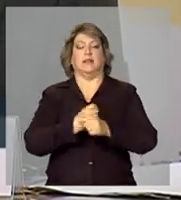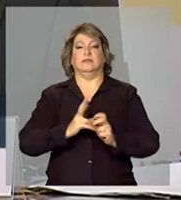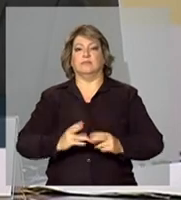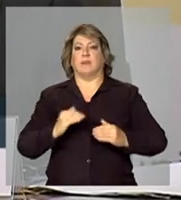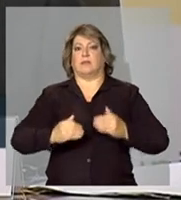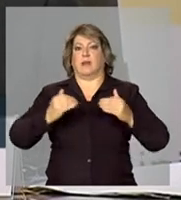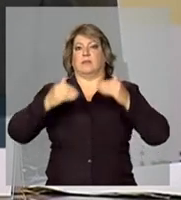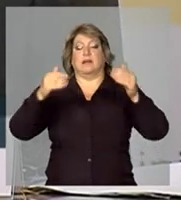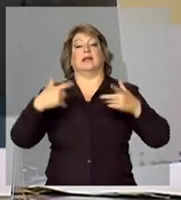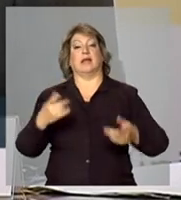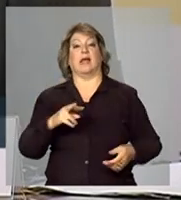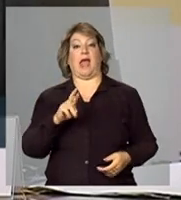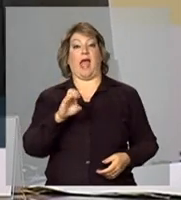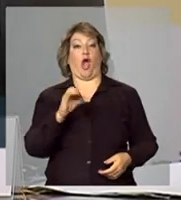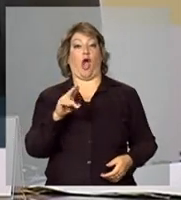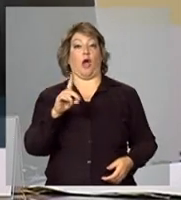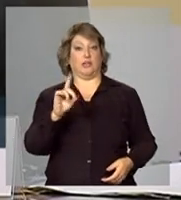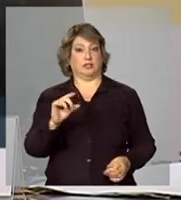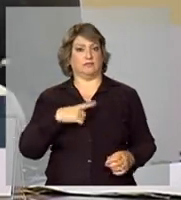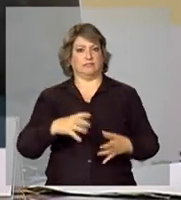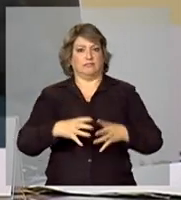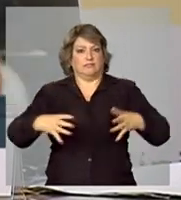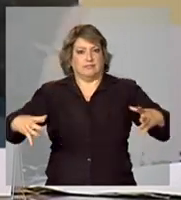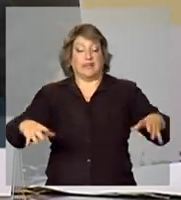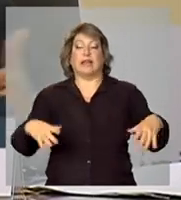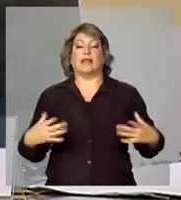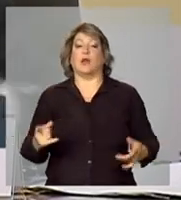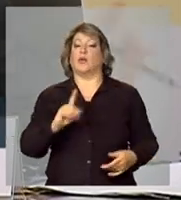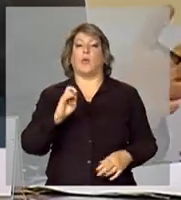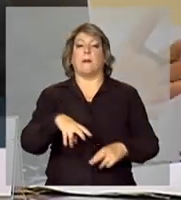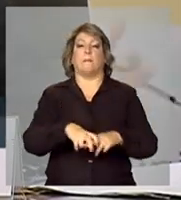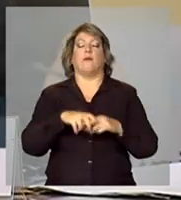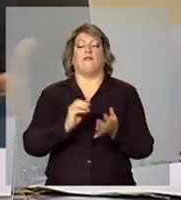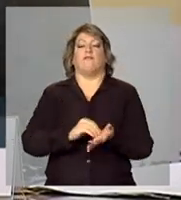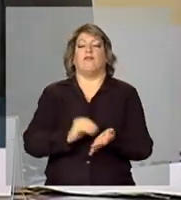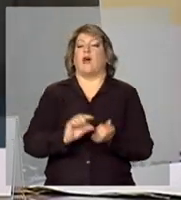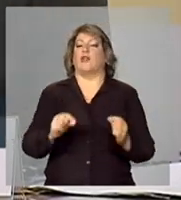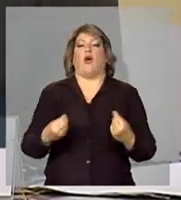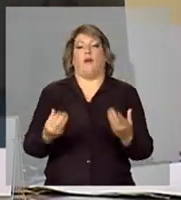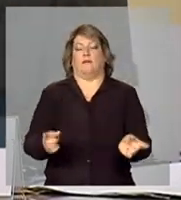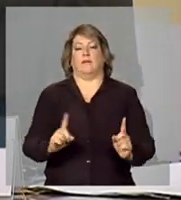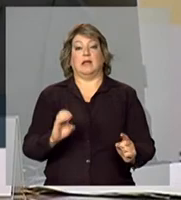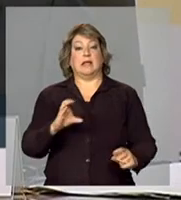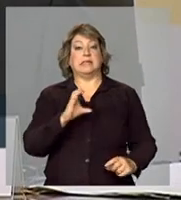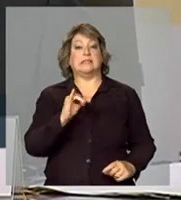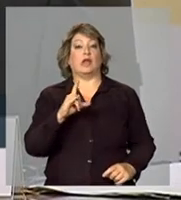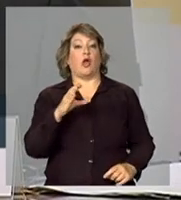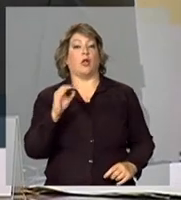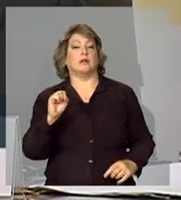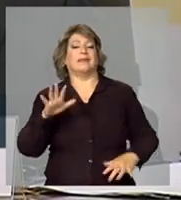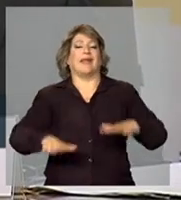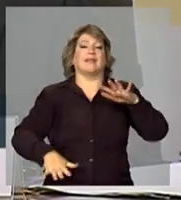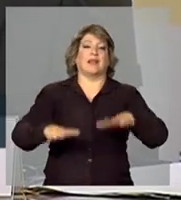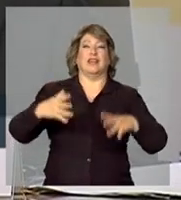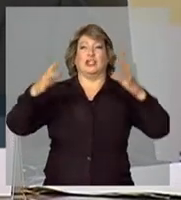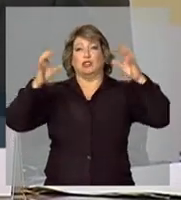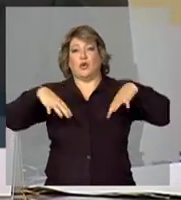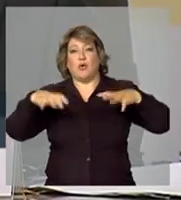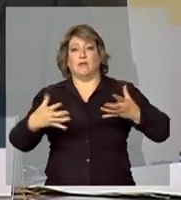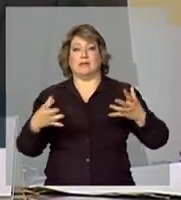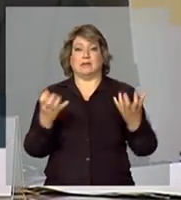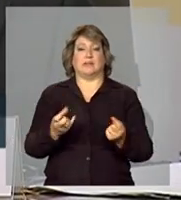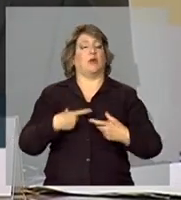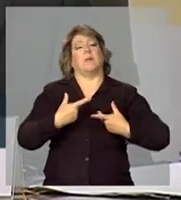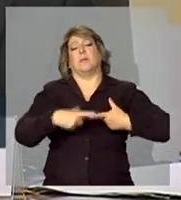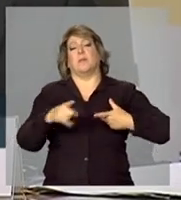ano este ano Vamos bater um novo recorde Então não é por falta de oferta são ciclos é sazonalidade chuvas